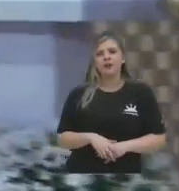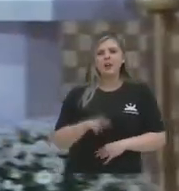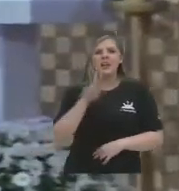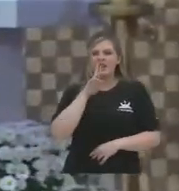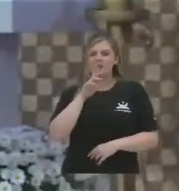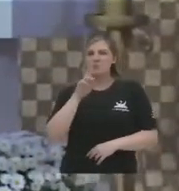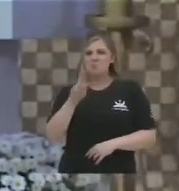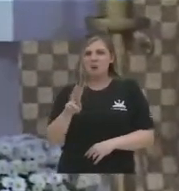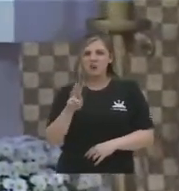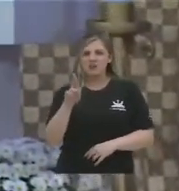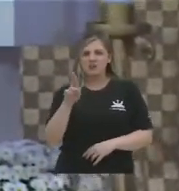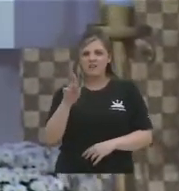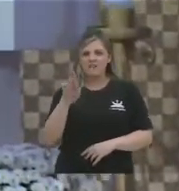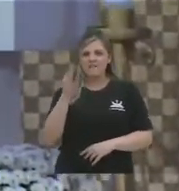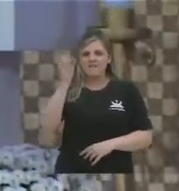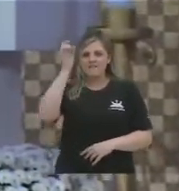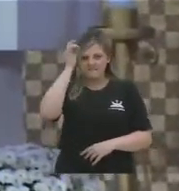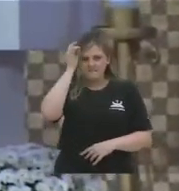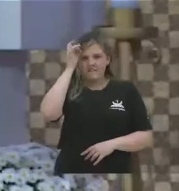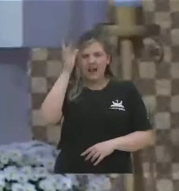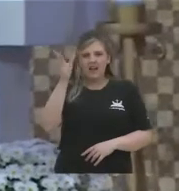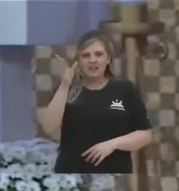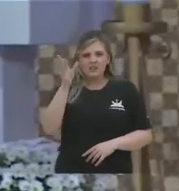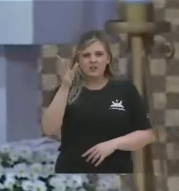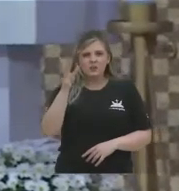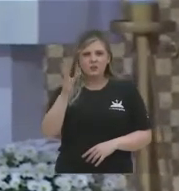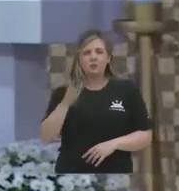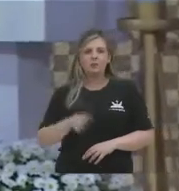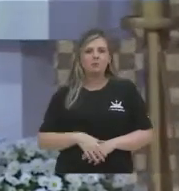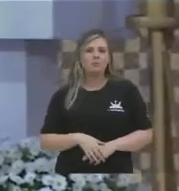fáceis a perguntas difíceis.